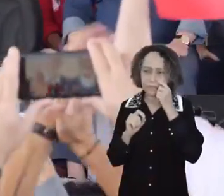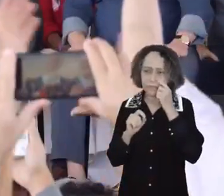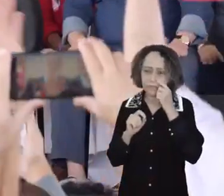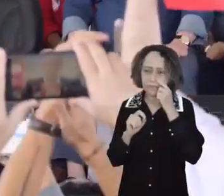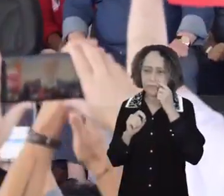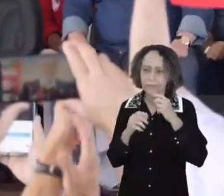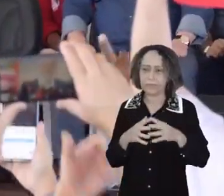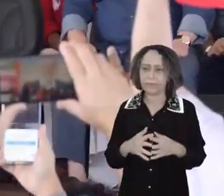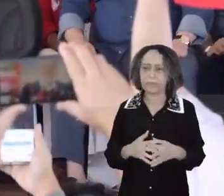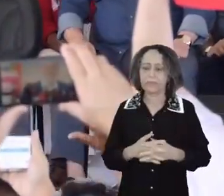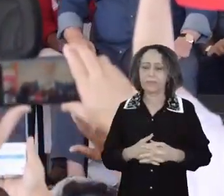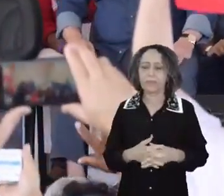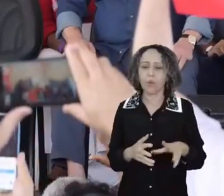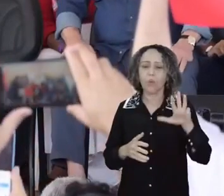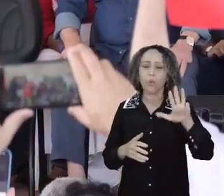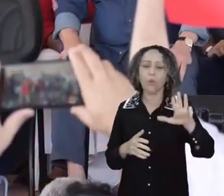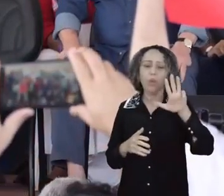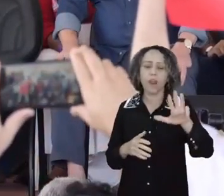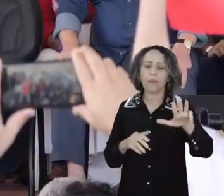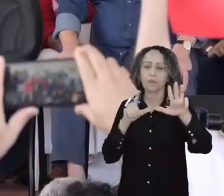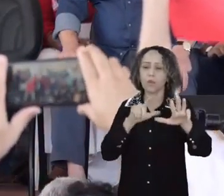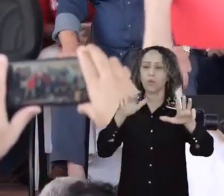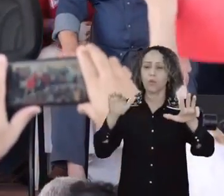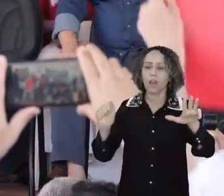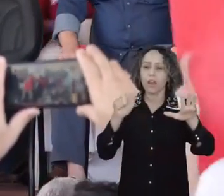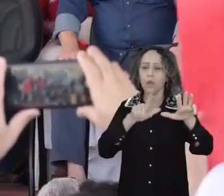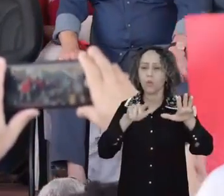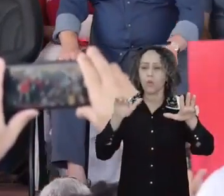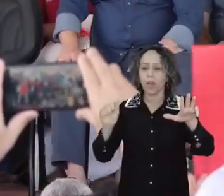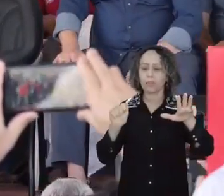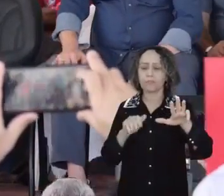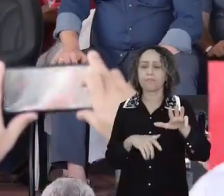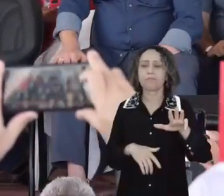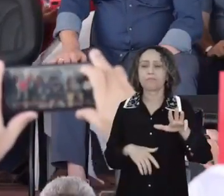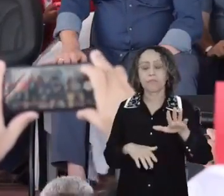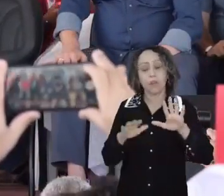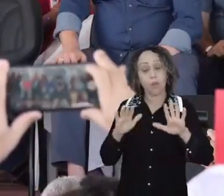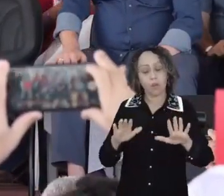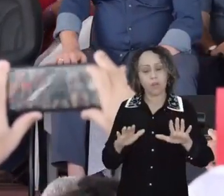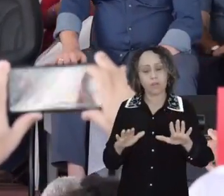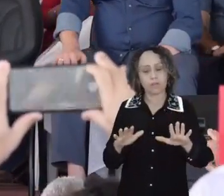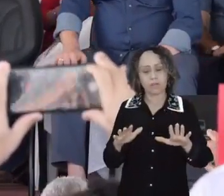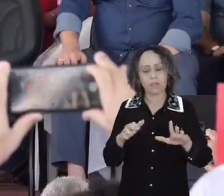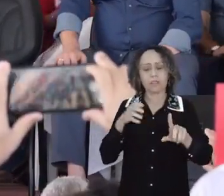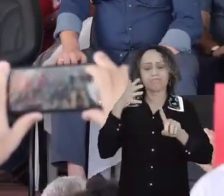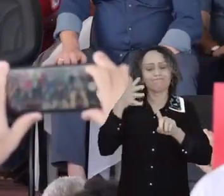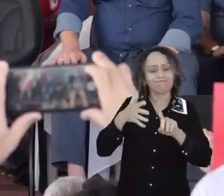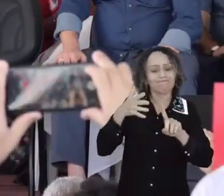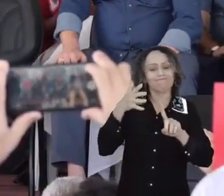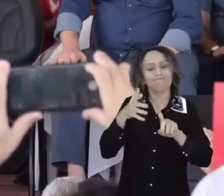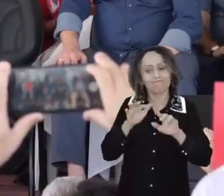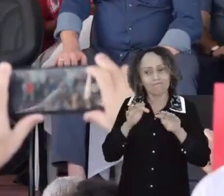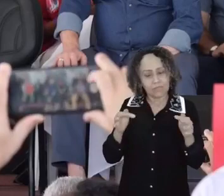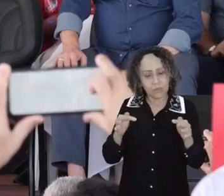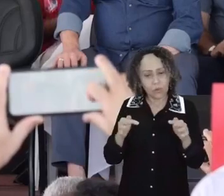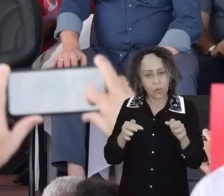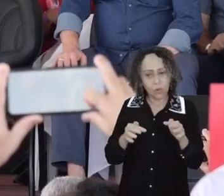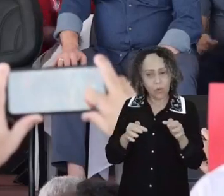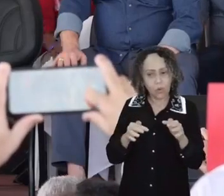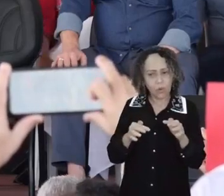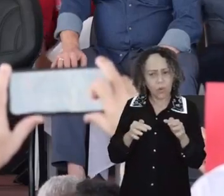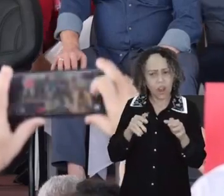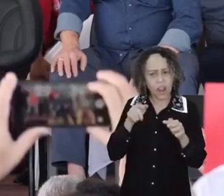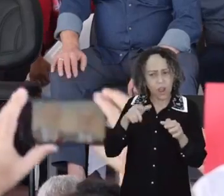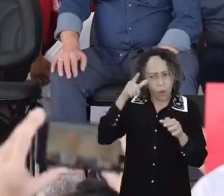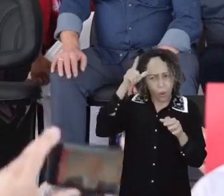eu apenas, Lula, nessas palavras, ontem eu fui no ato do Lula, e eu reparei bem